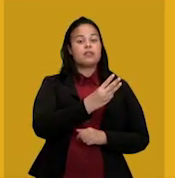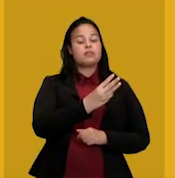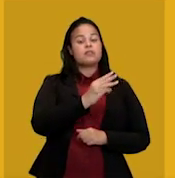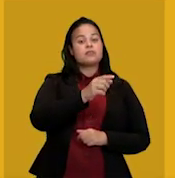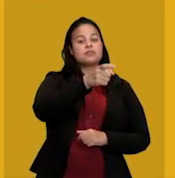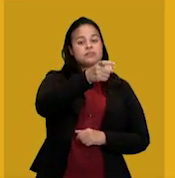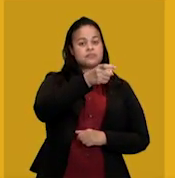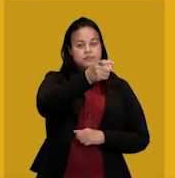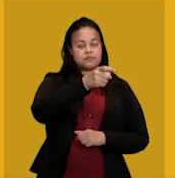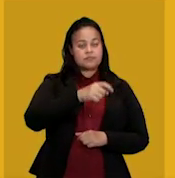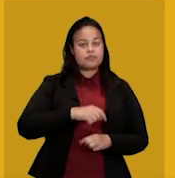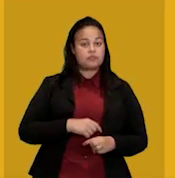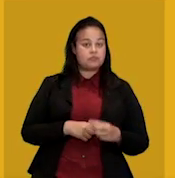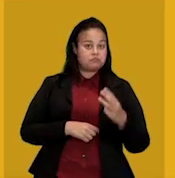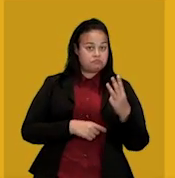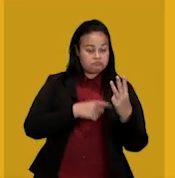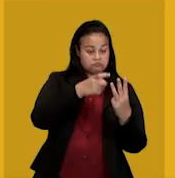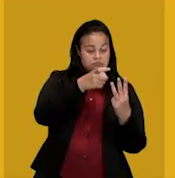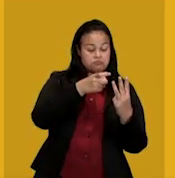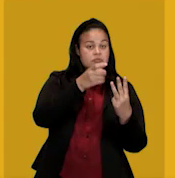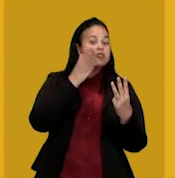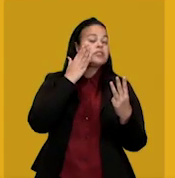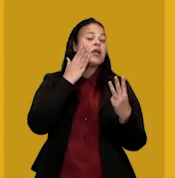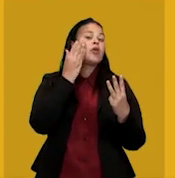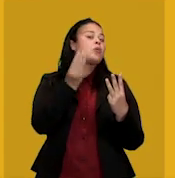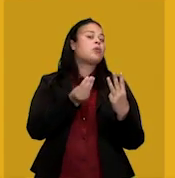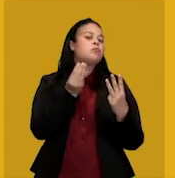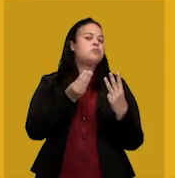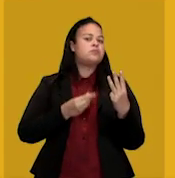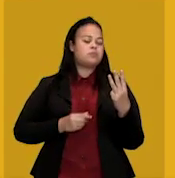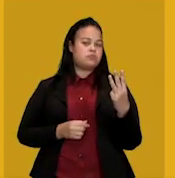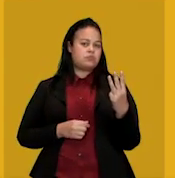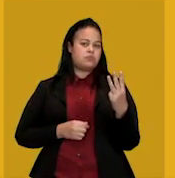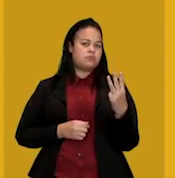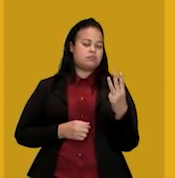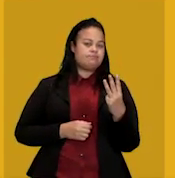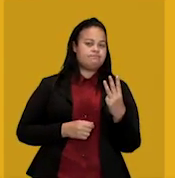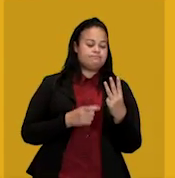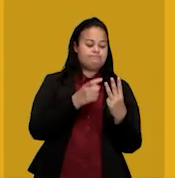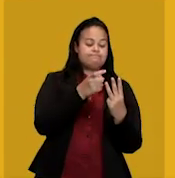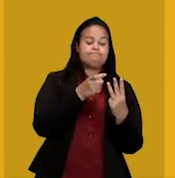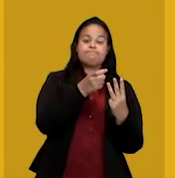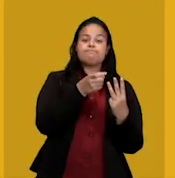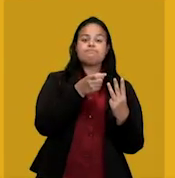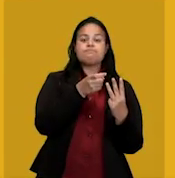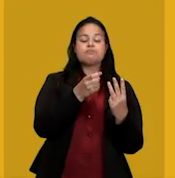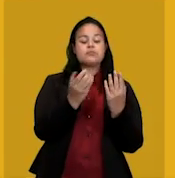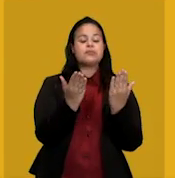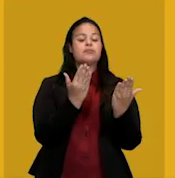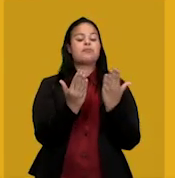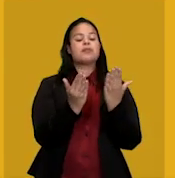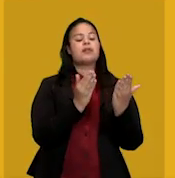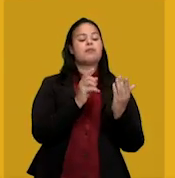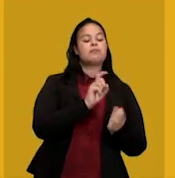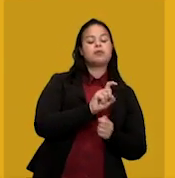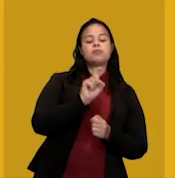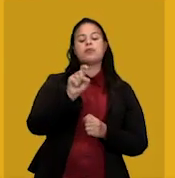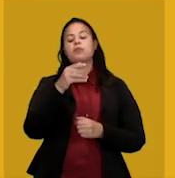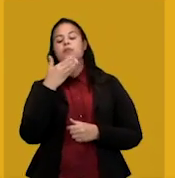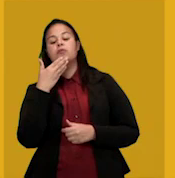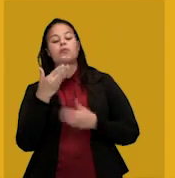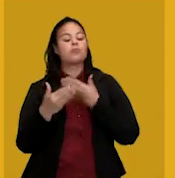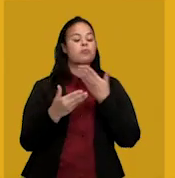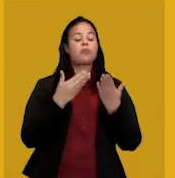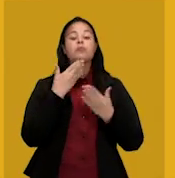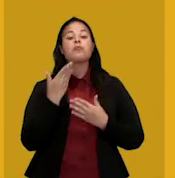x. Como que eu sei que é 3 elevado a x? Basta eu comparar os pontos que eu tenho. Por exemplo,